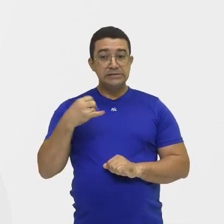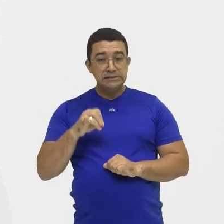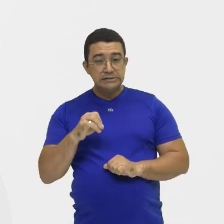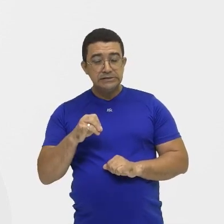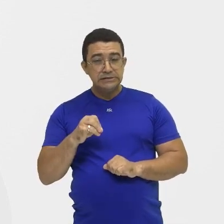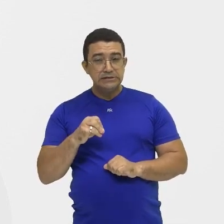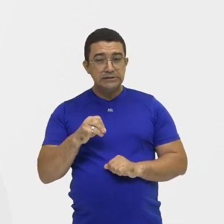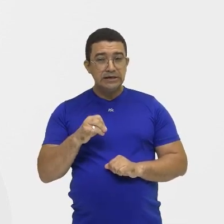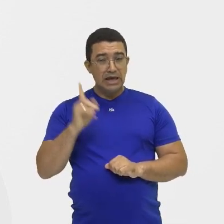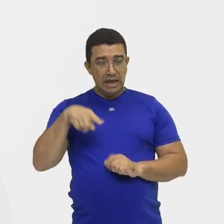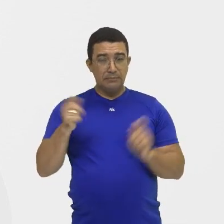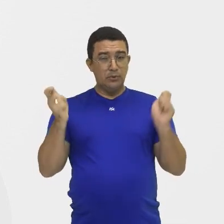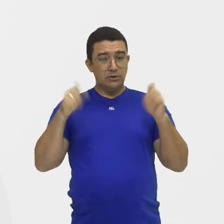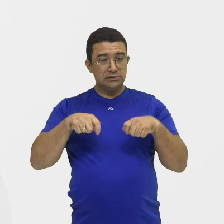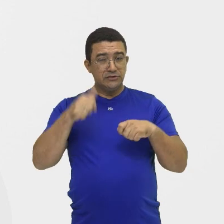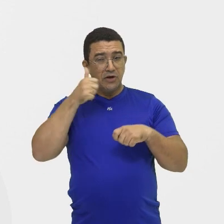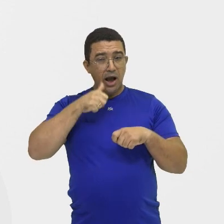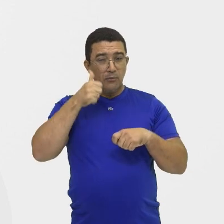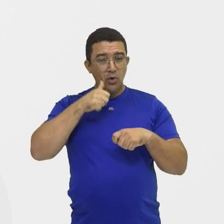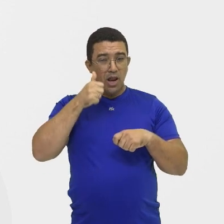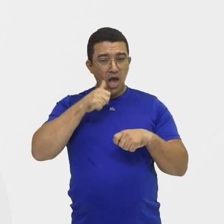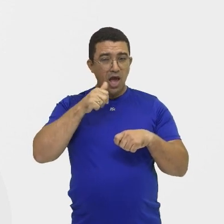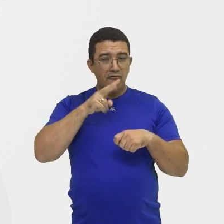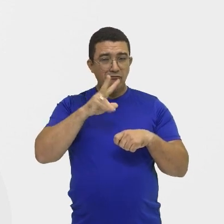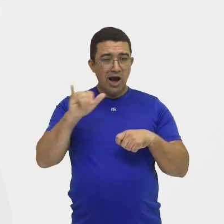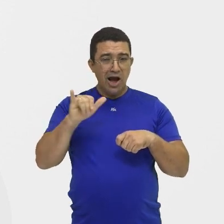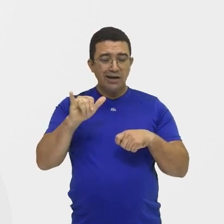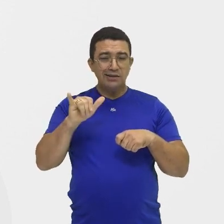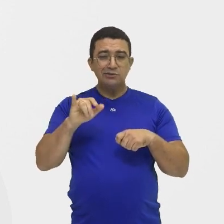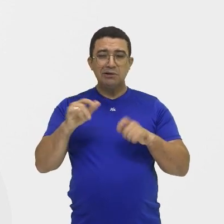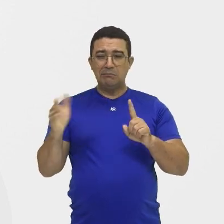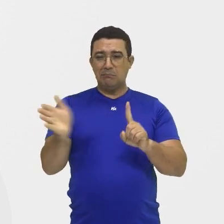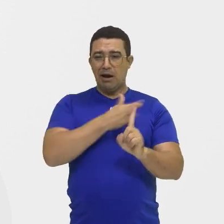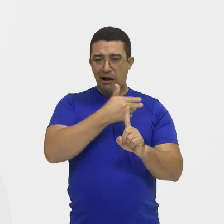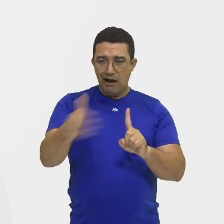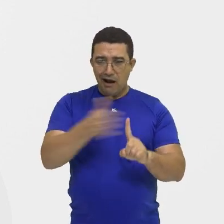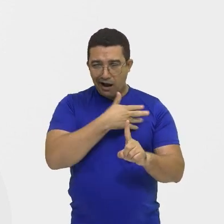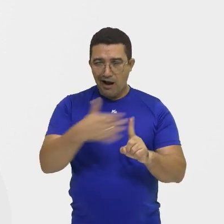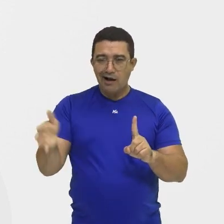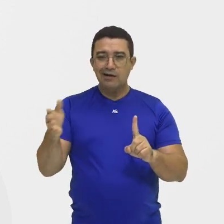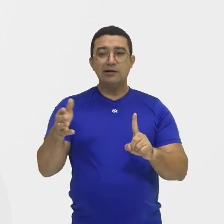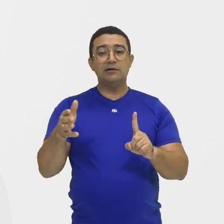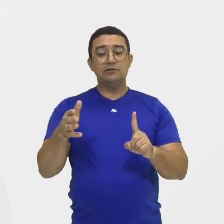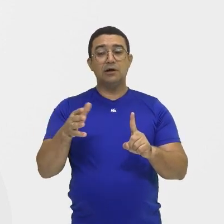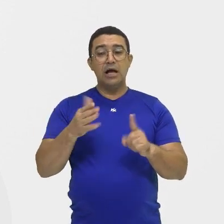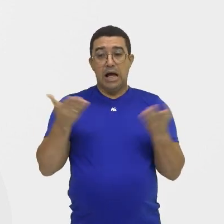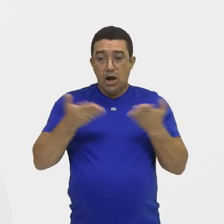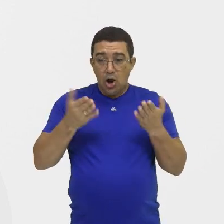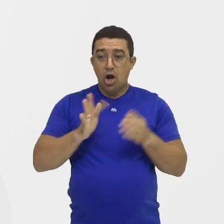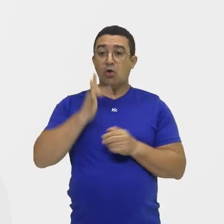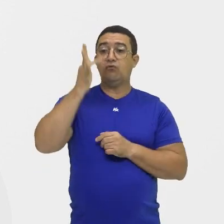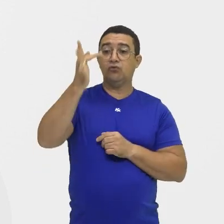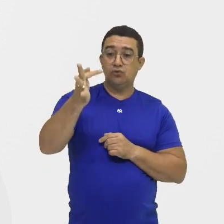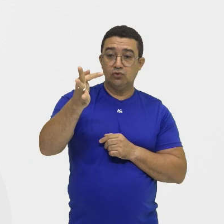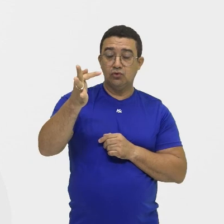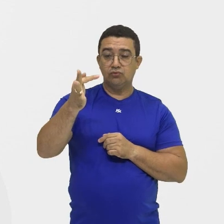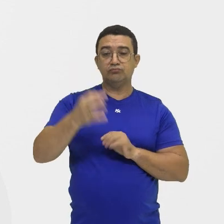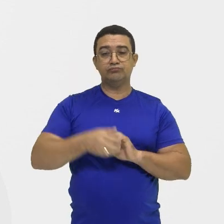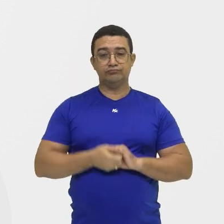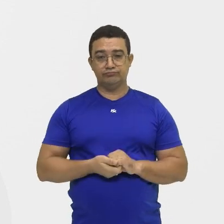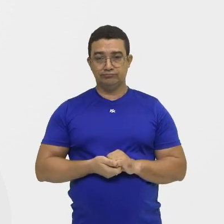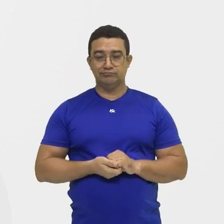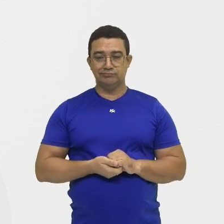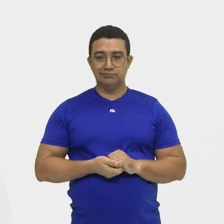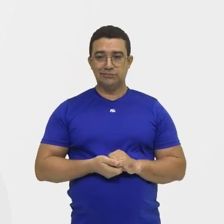a possibilidade de uma mulher ser agredida, né, agora ou futuramente, se houver ameaça, né,